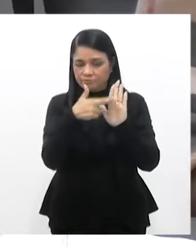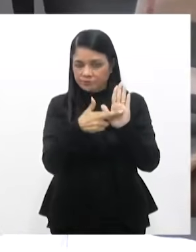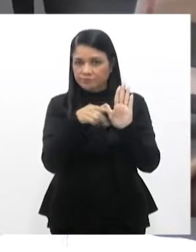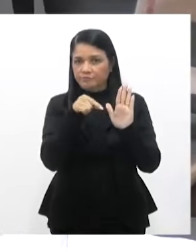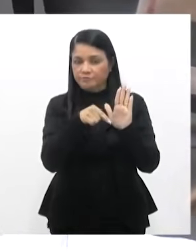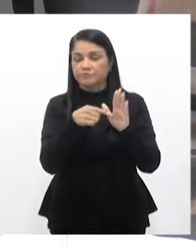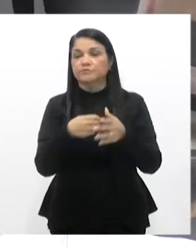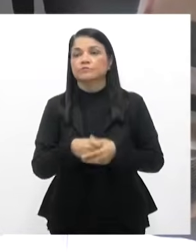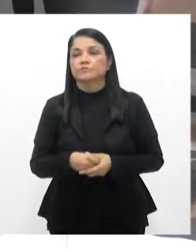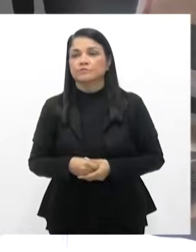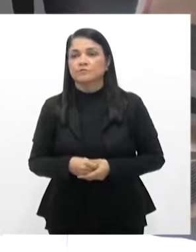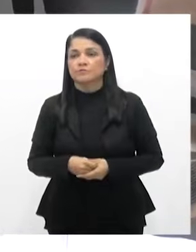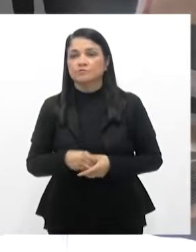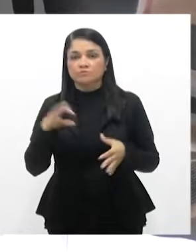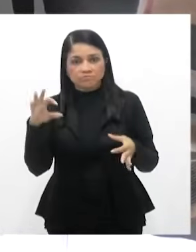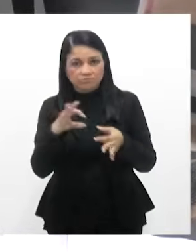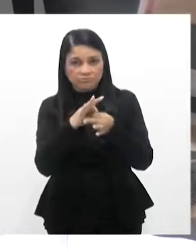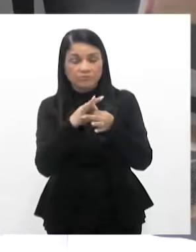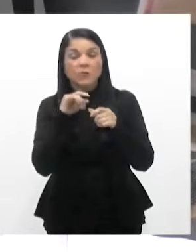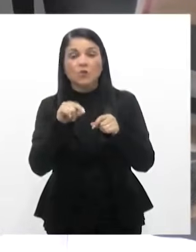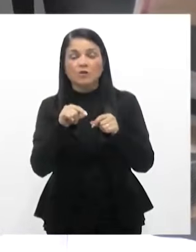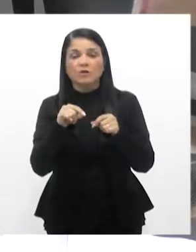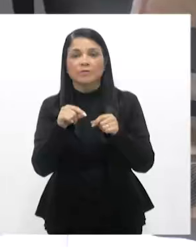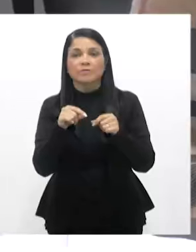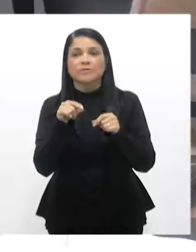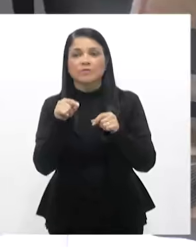Olha, diante disso,